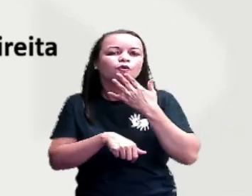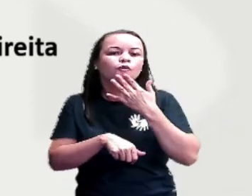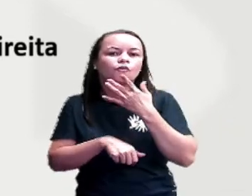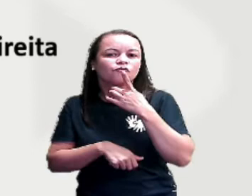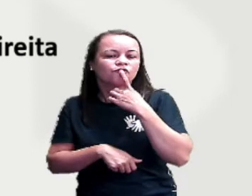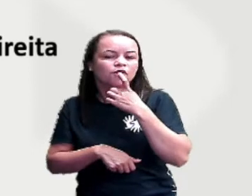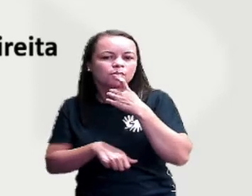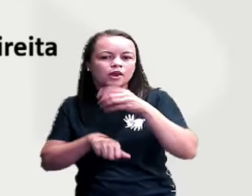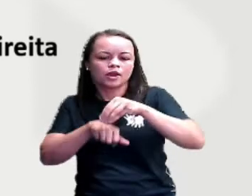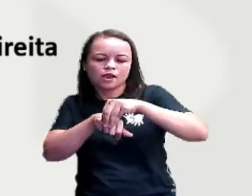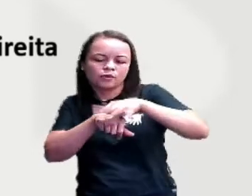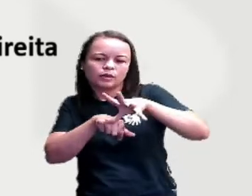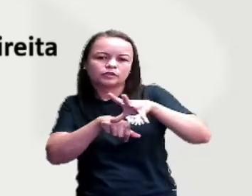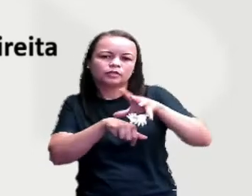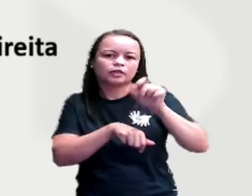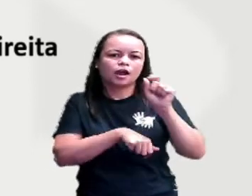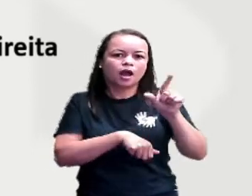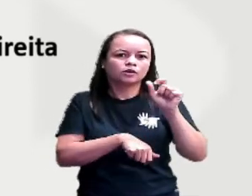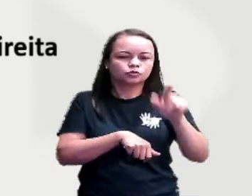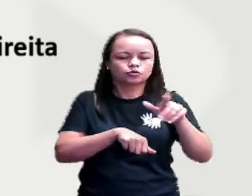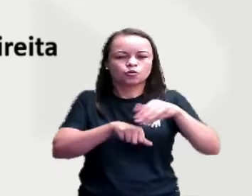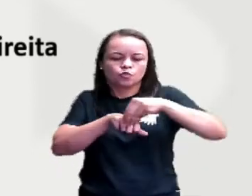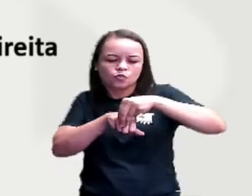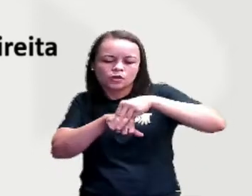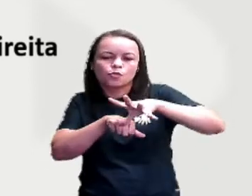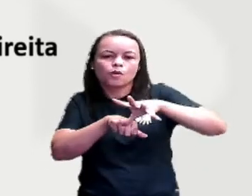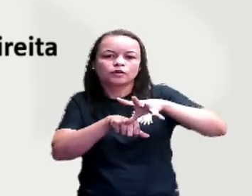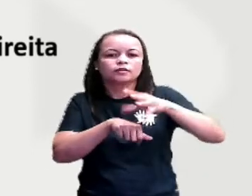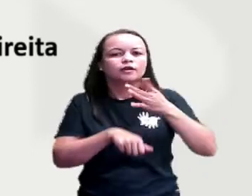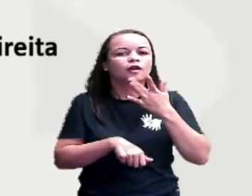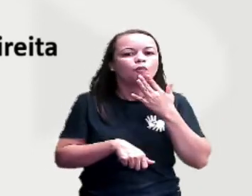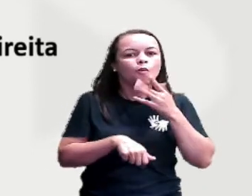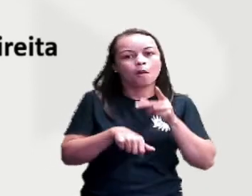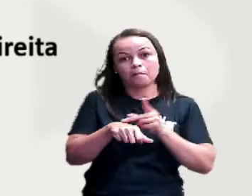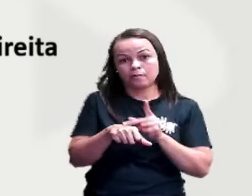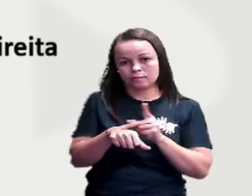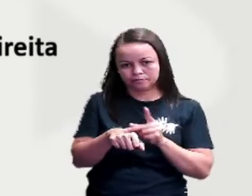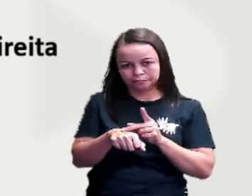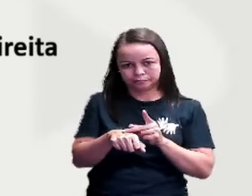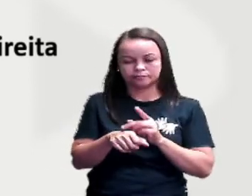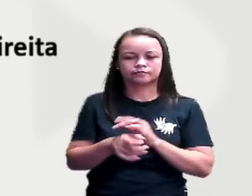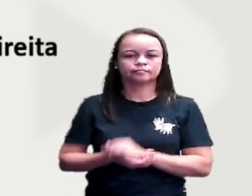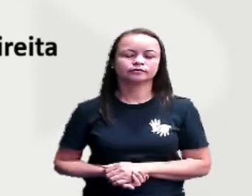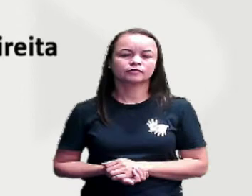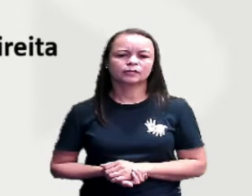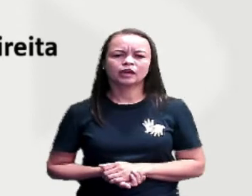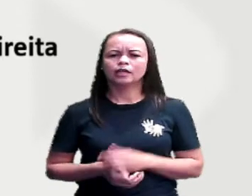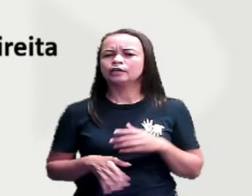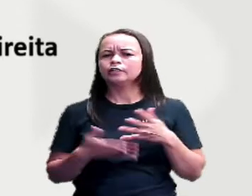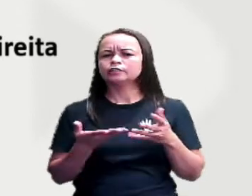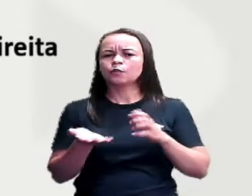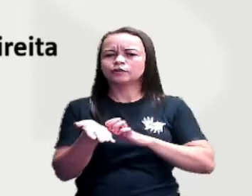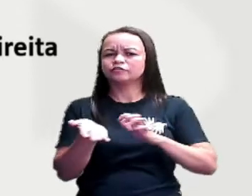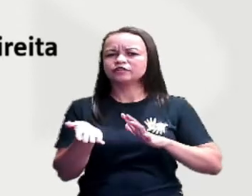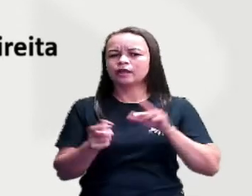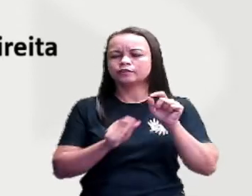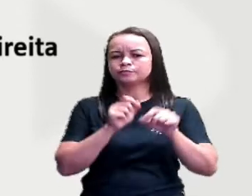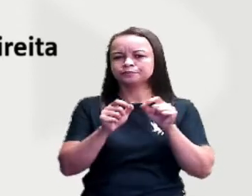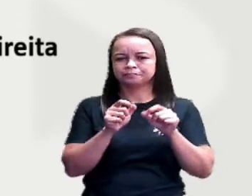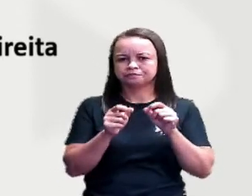cor azul e uma dica na cor preta. Então vamos lá ver o que é que o exercício